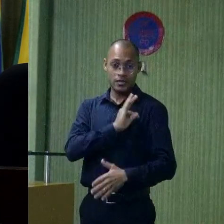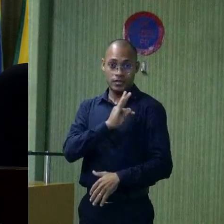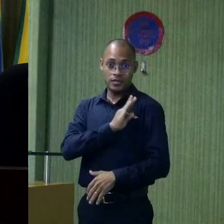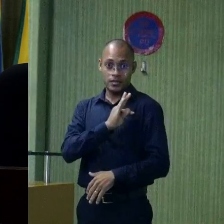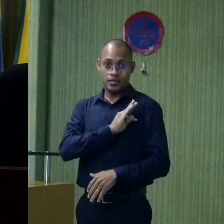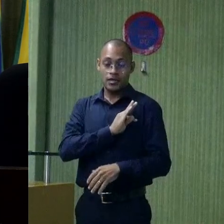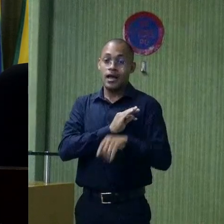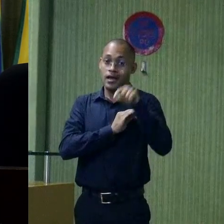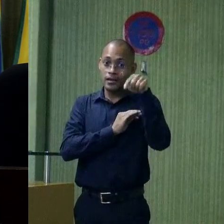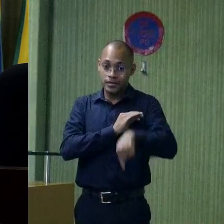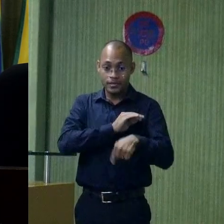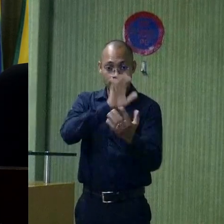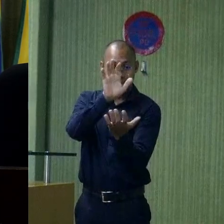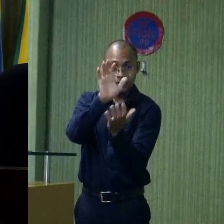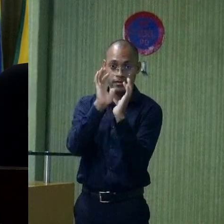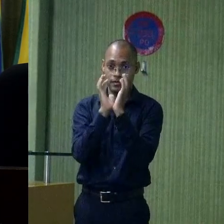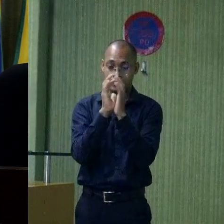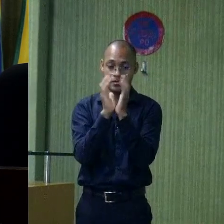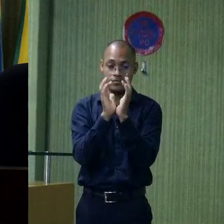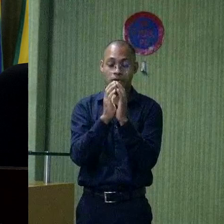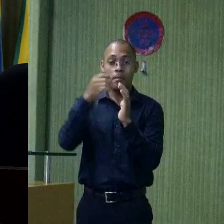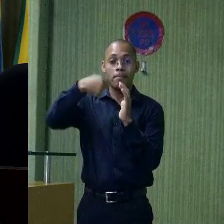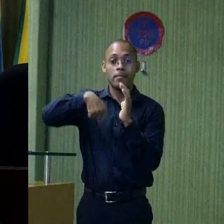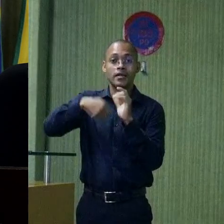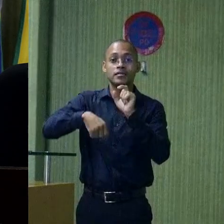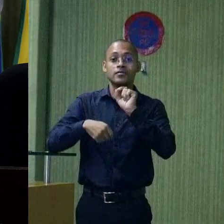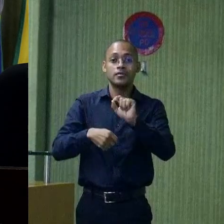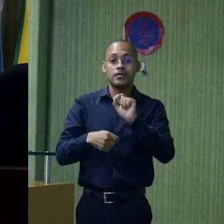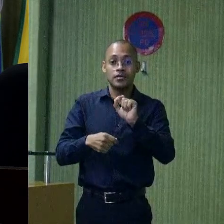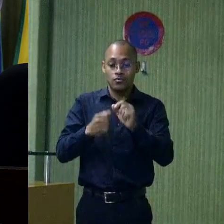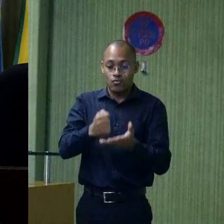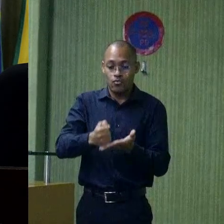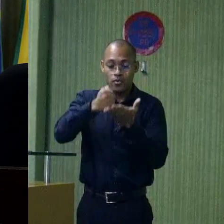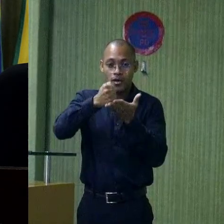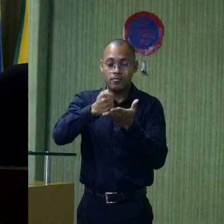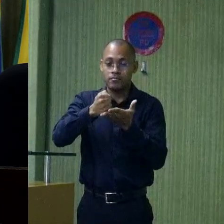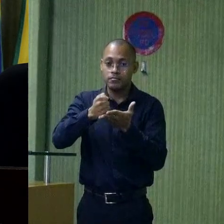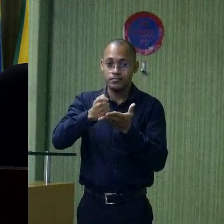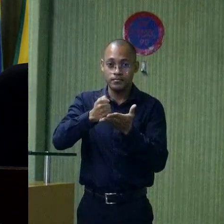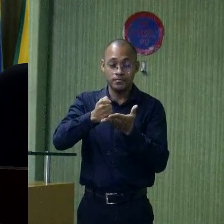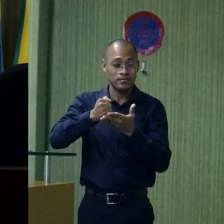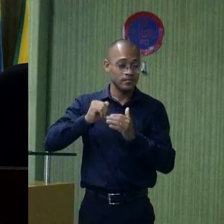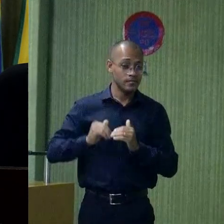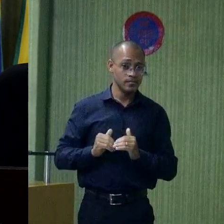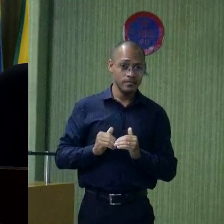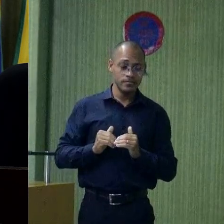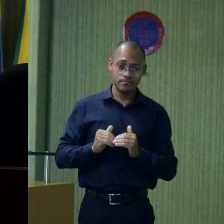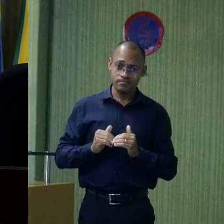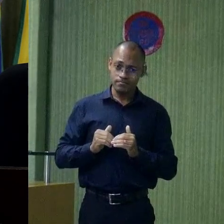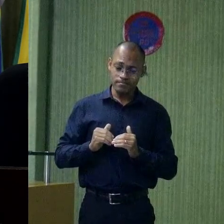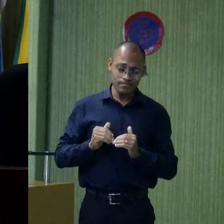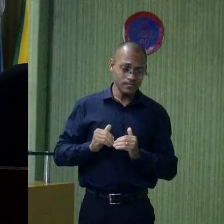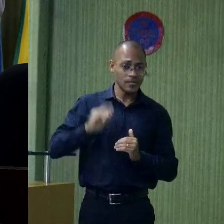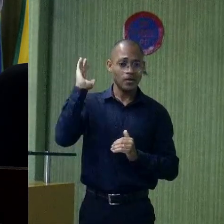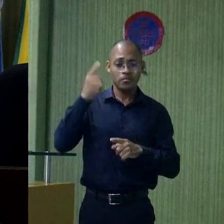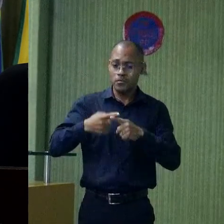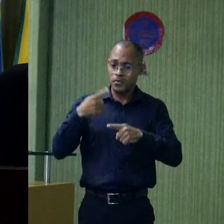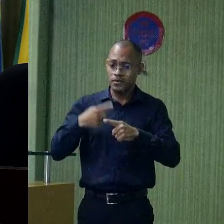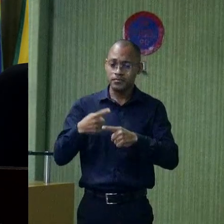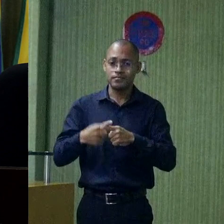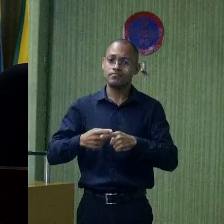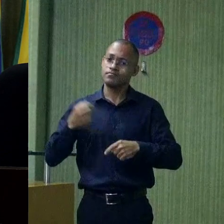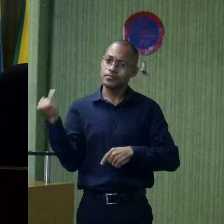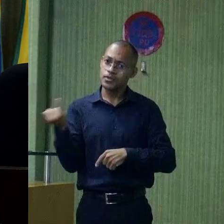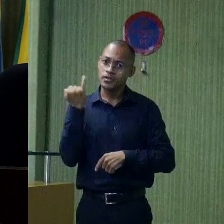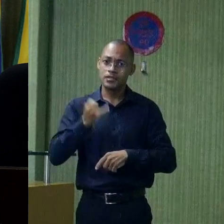no Recife elas elas elas elas precisam de um apoio maior né mas veja é uma é muito importante esse tema da